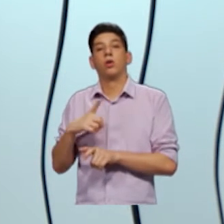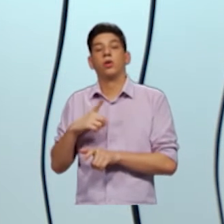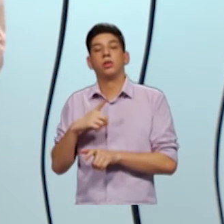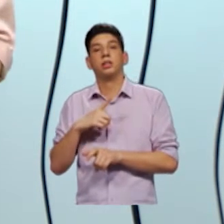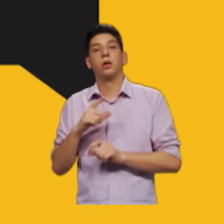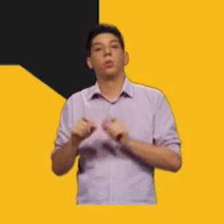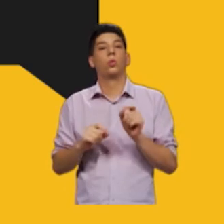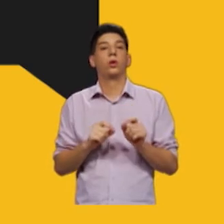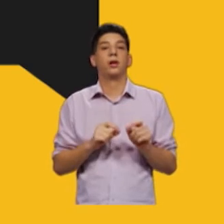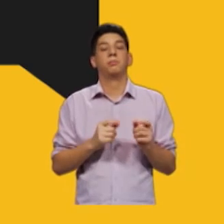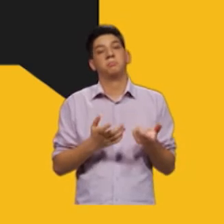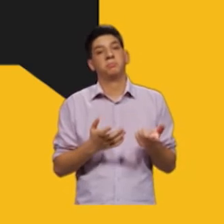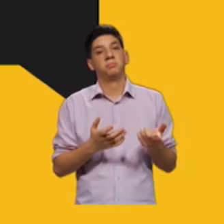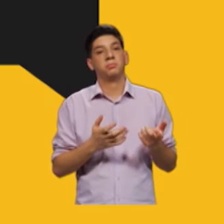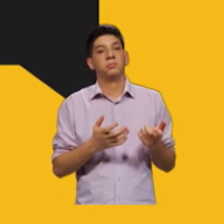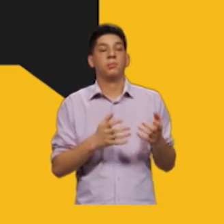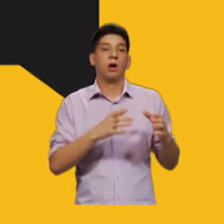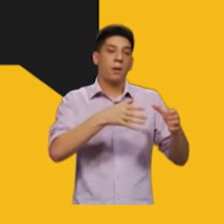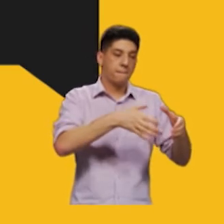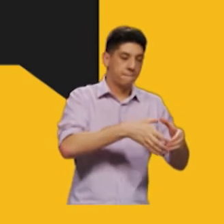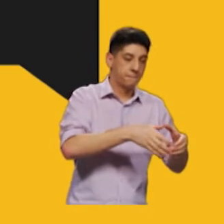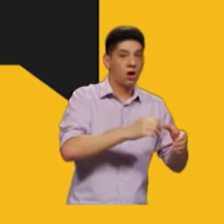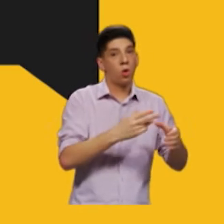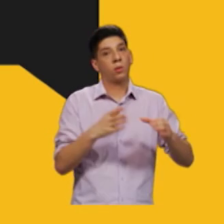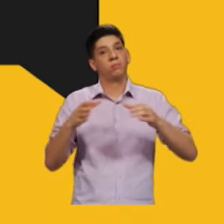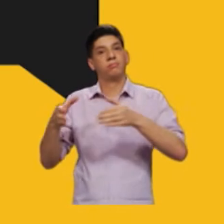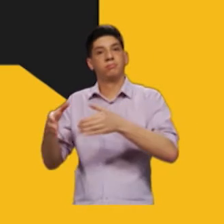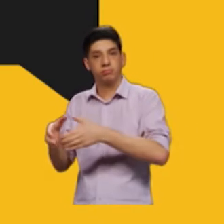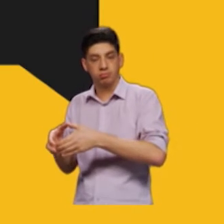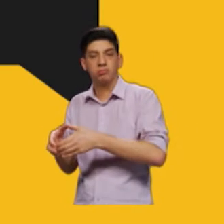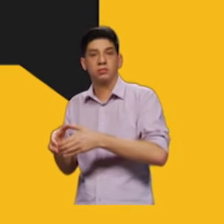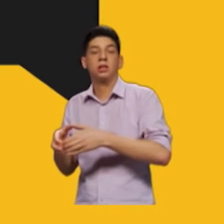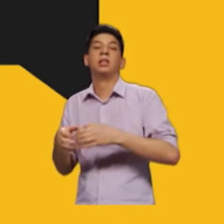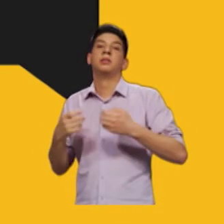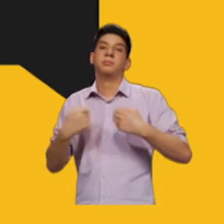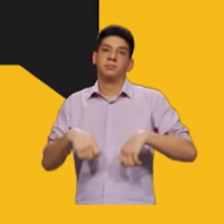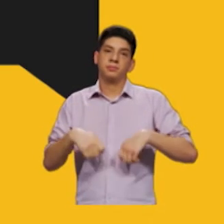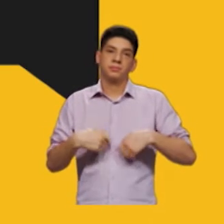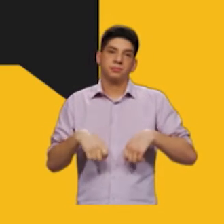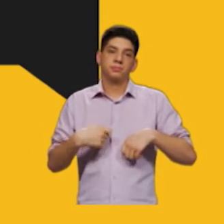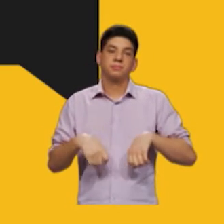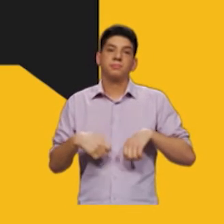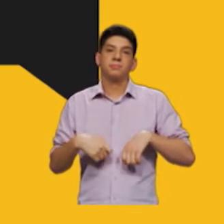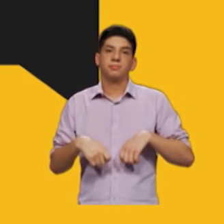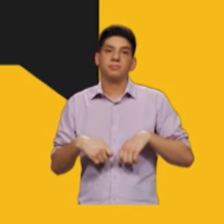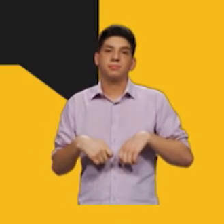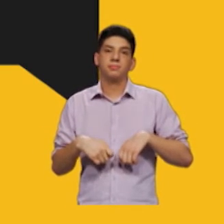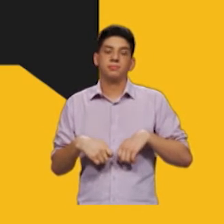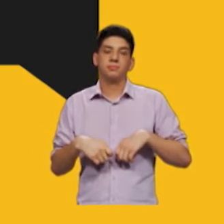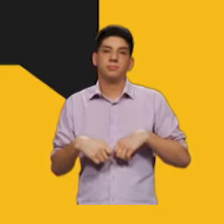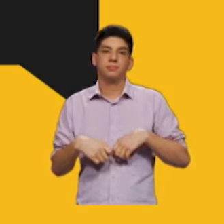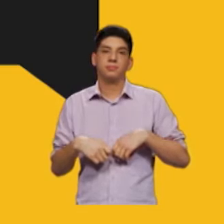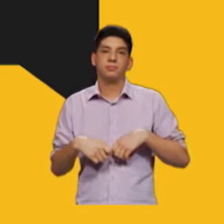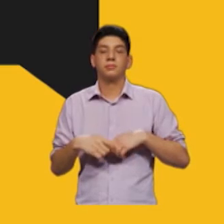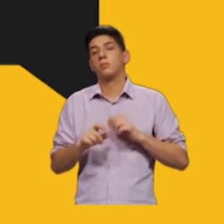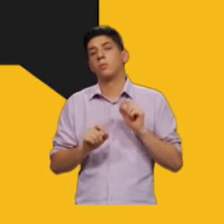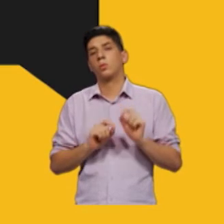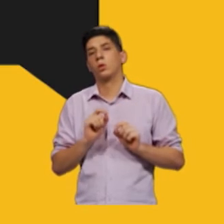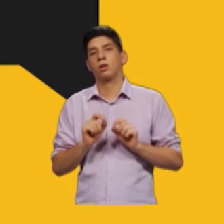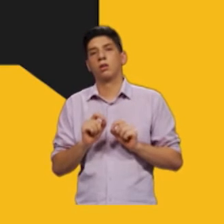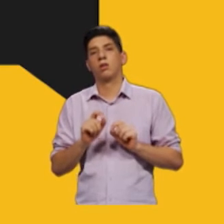seja doenças classificadas como aguda ou crônica, é necessário, muitas doenças respiratórias têm o que a gente chama